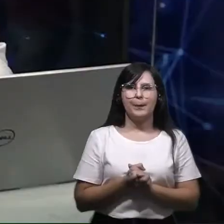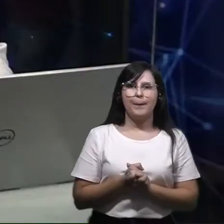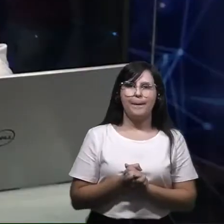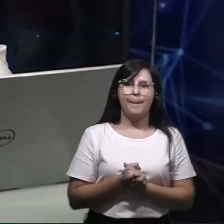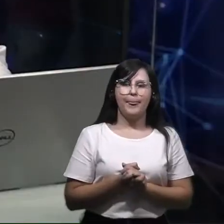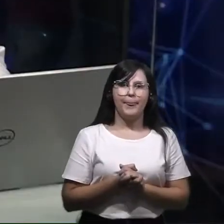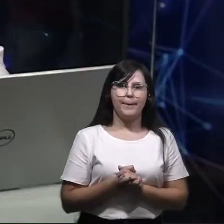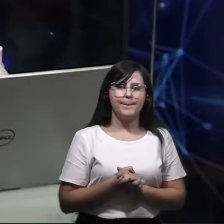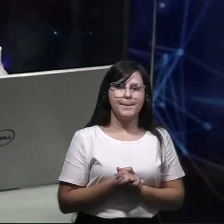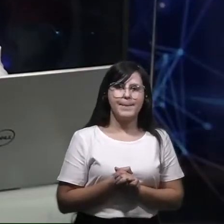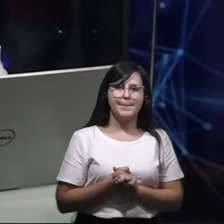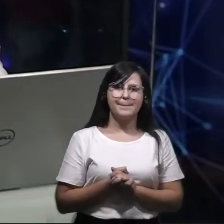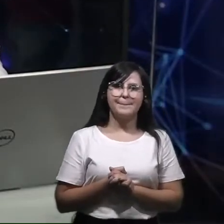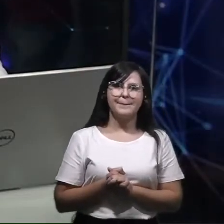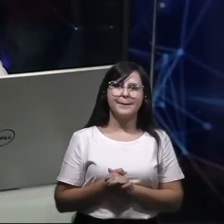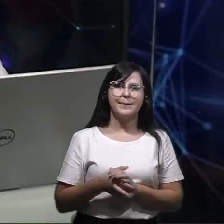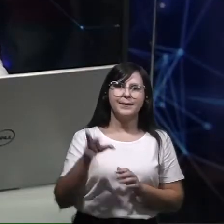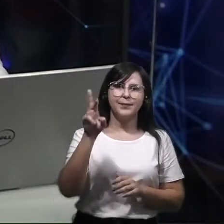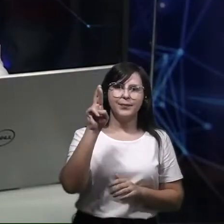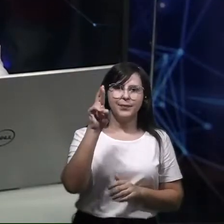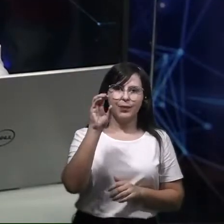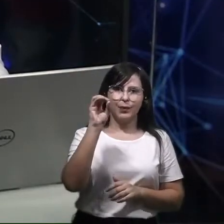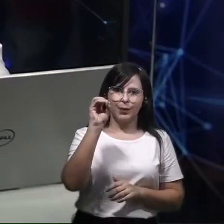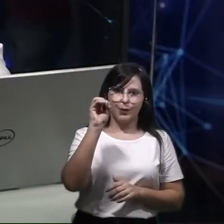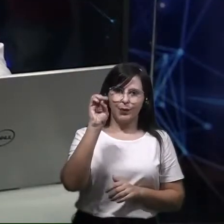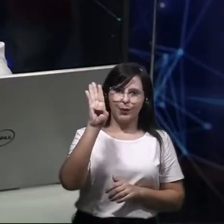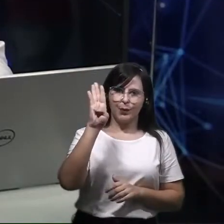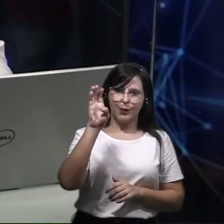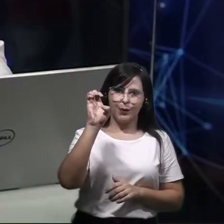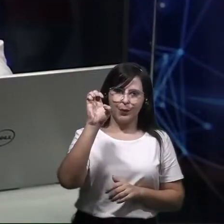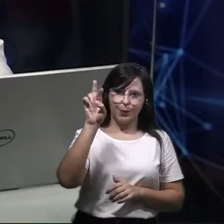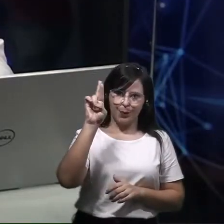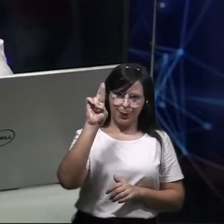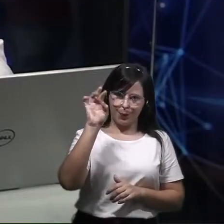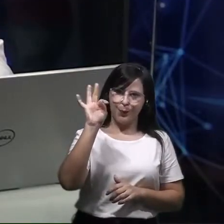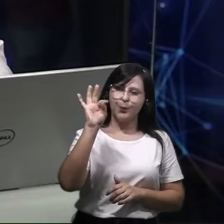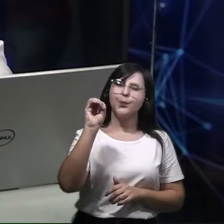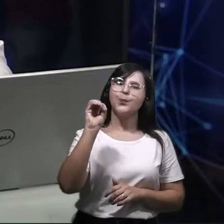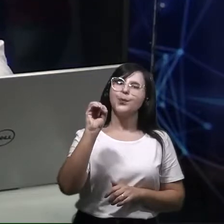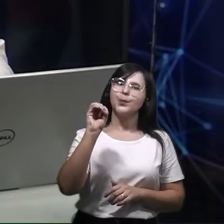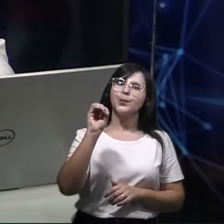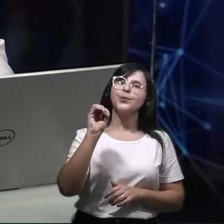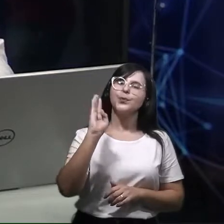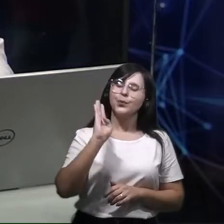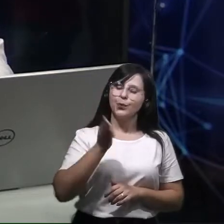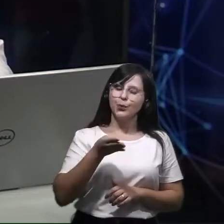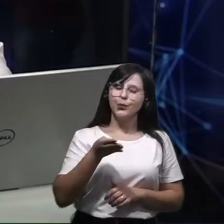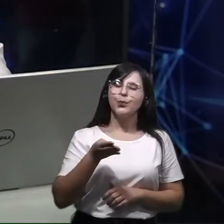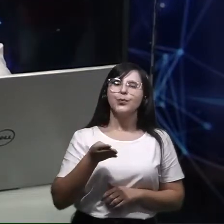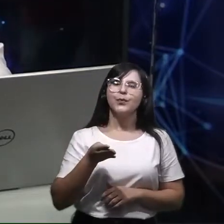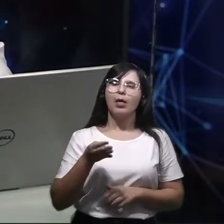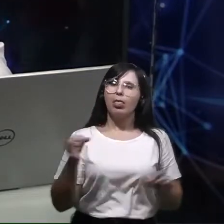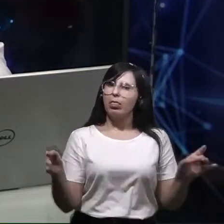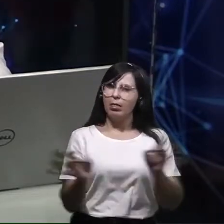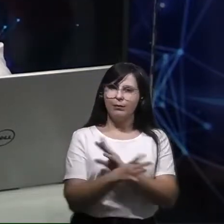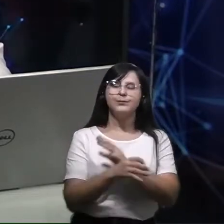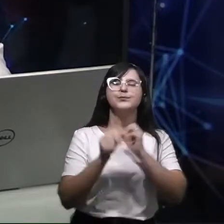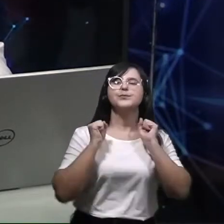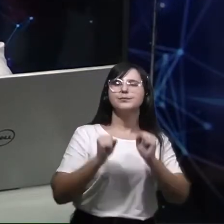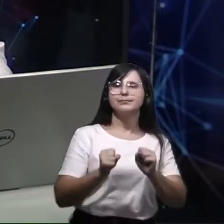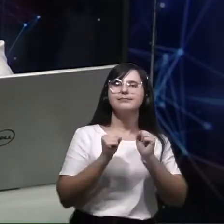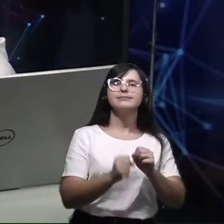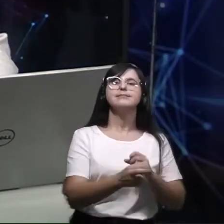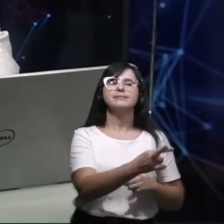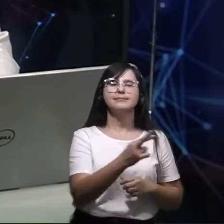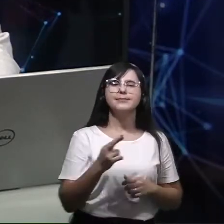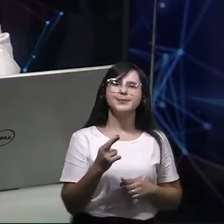Só um instante, o candidato Roberto não utilizou o tempo todo, não há problema. O candidato Rubinho agora tem o tempo de 1 minuto e 30 para